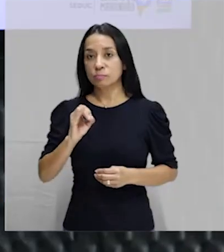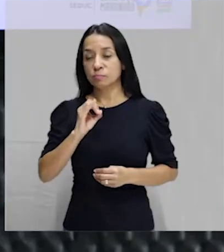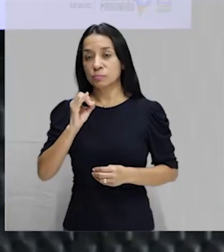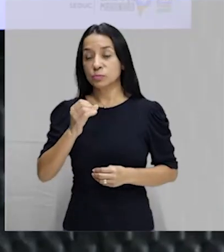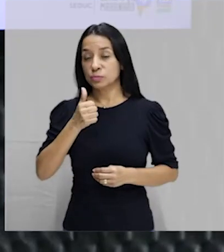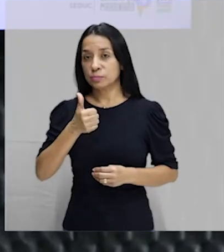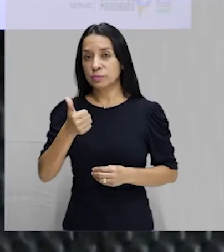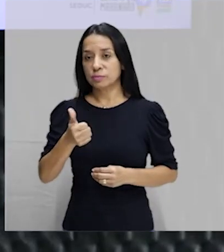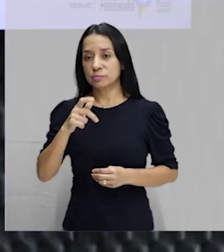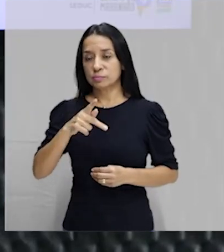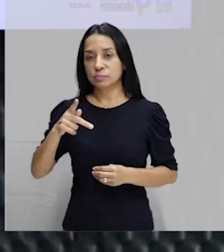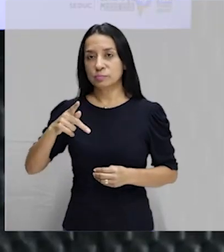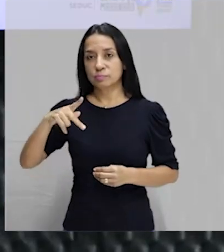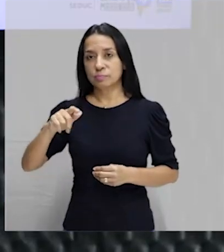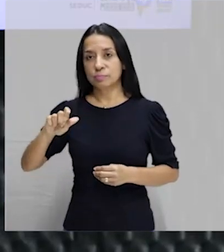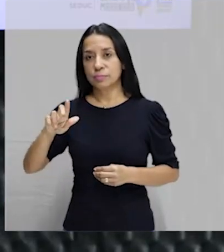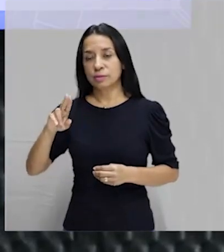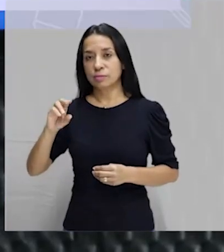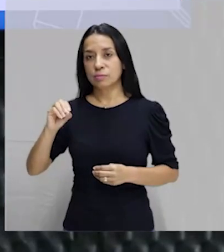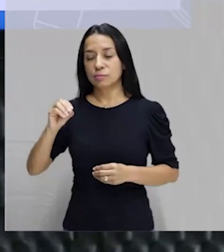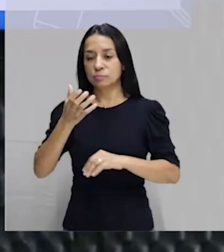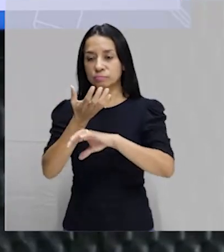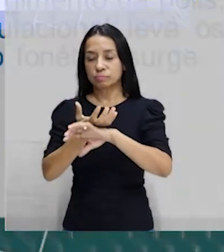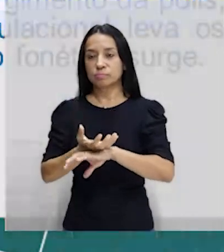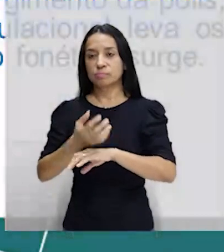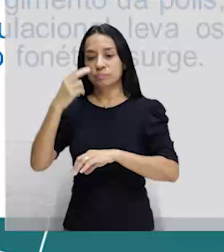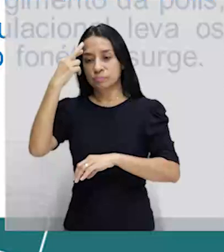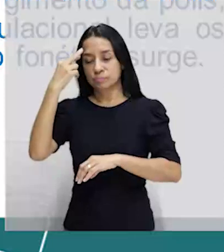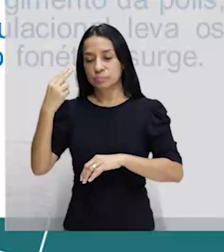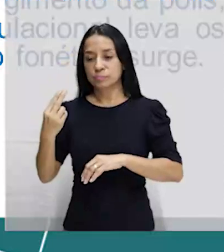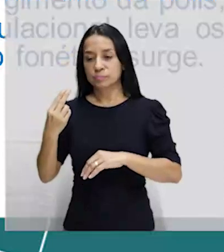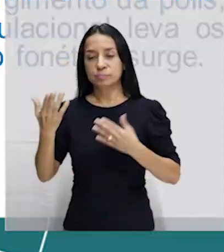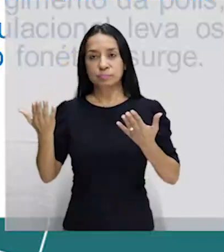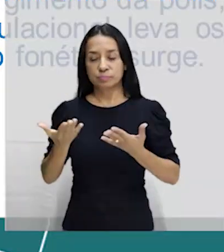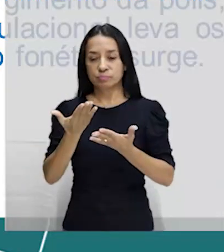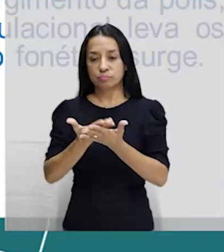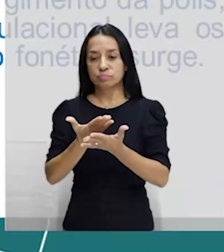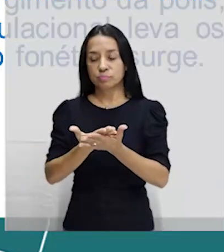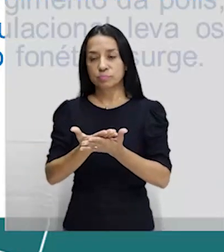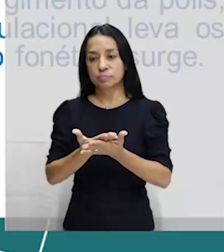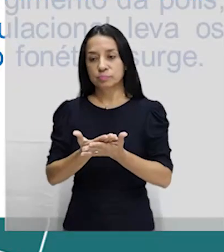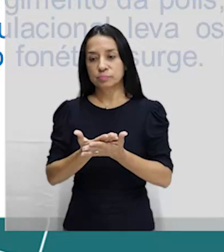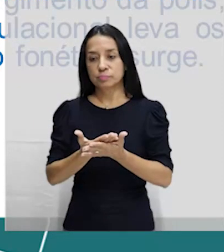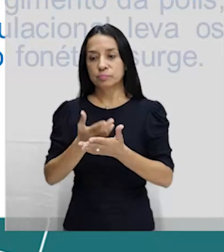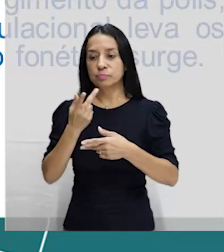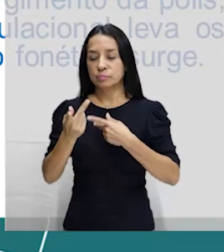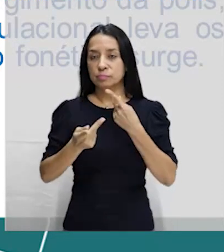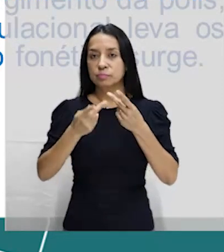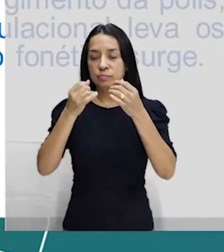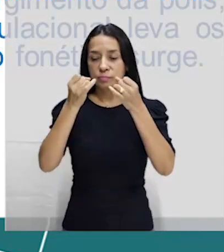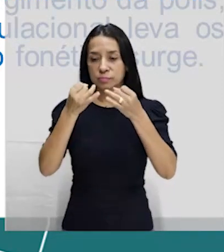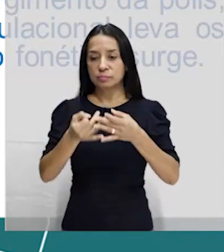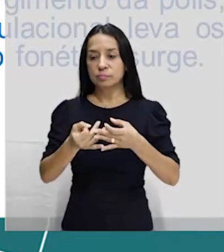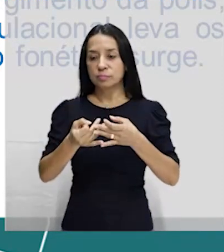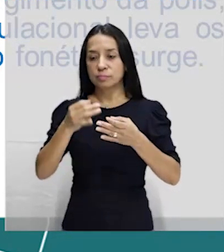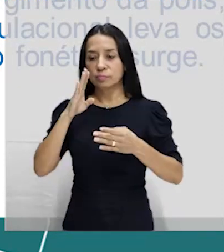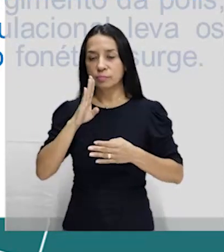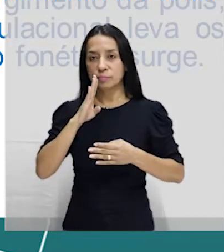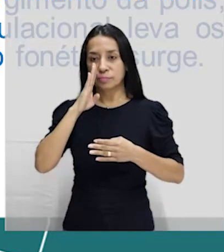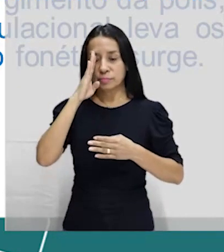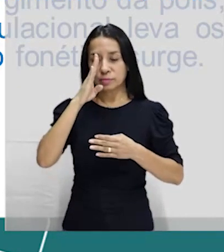pessoal, tudo bem? Professor Paulo Xereba de História. Nossa aula de hoje, nós vamos falar de uma das